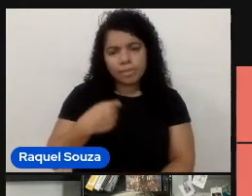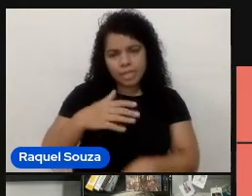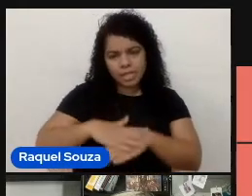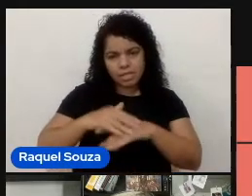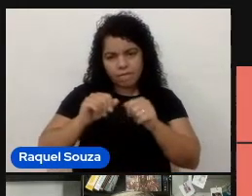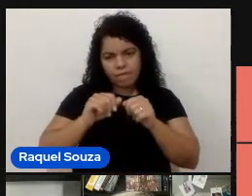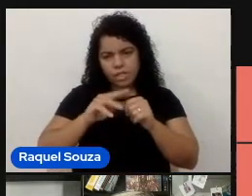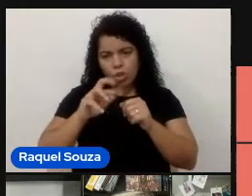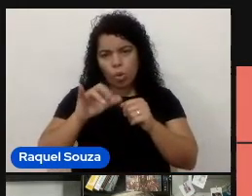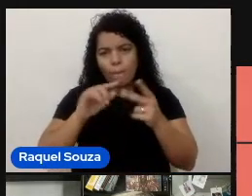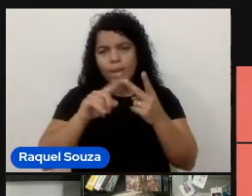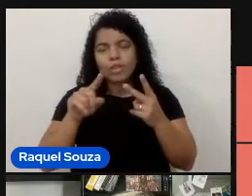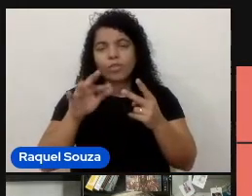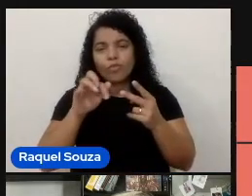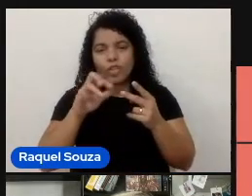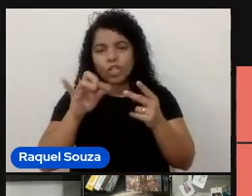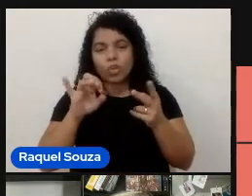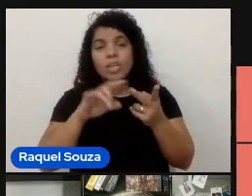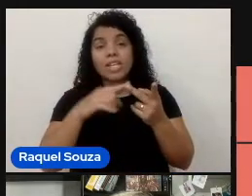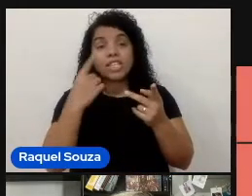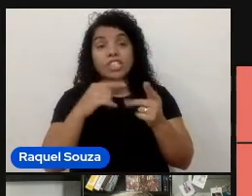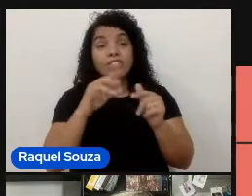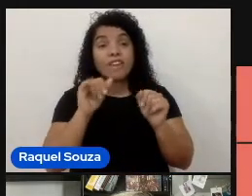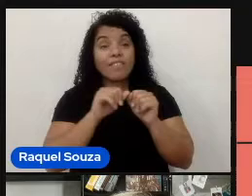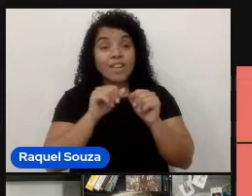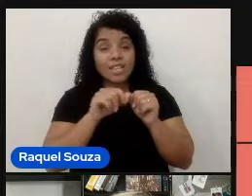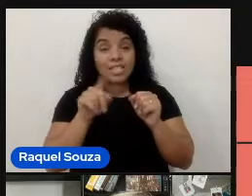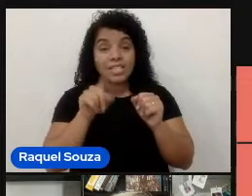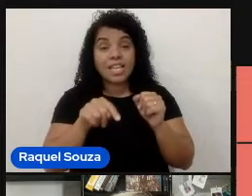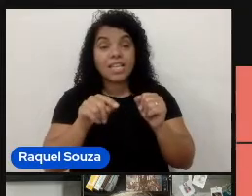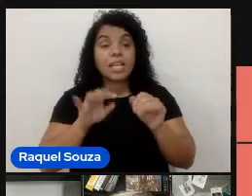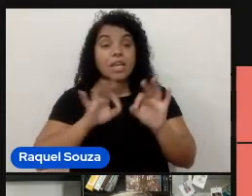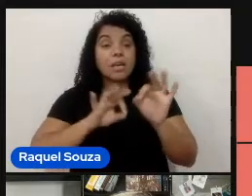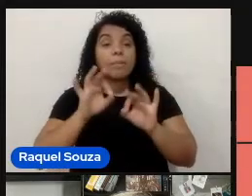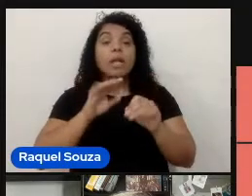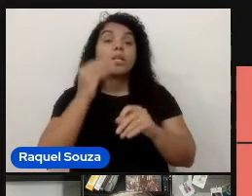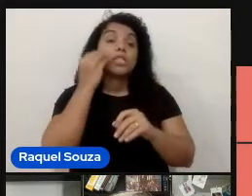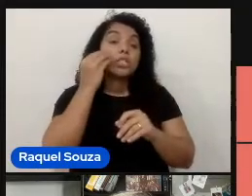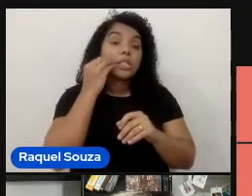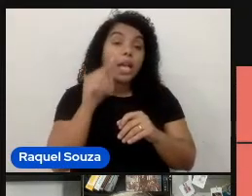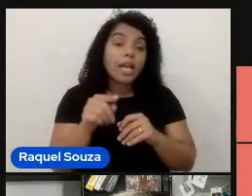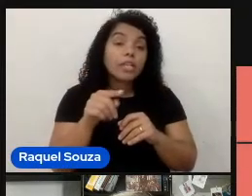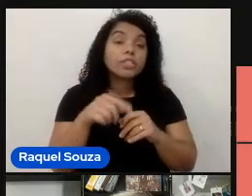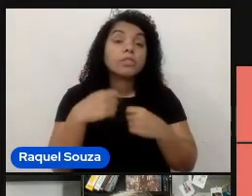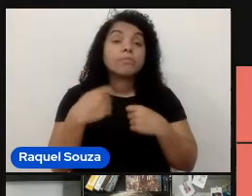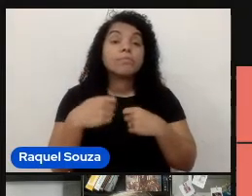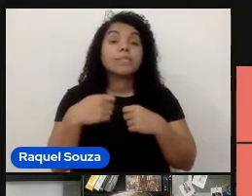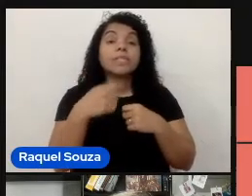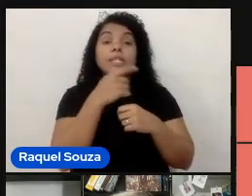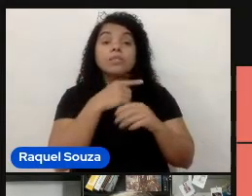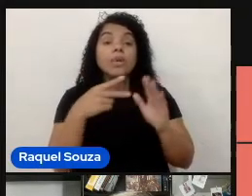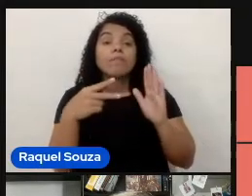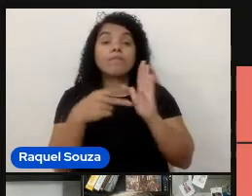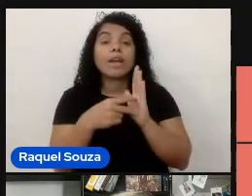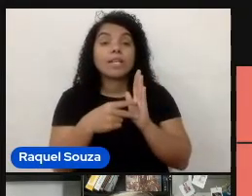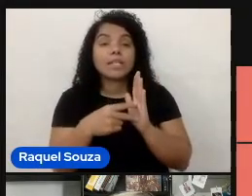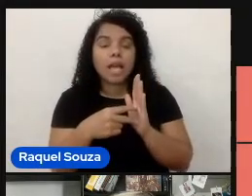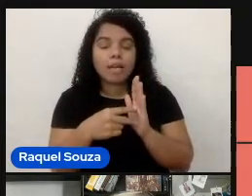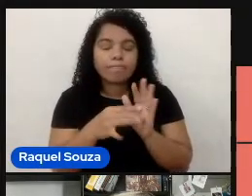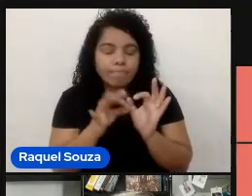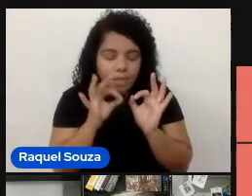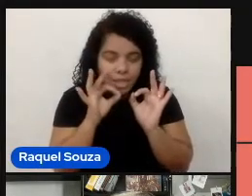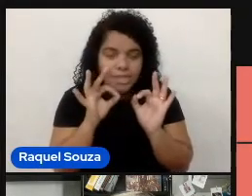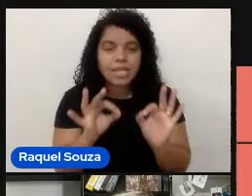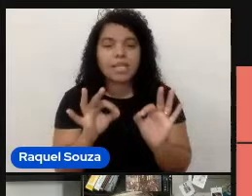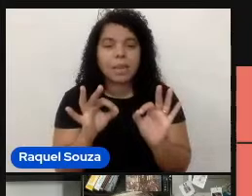cobertura daquela feature, nós vamos fazer ali o nosso plano de teste e a gente precisa validar exatamente